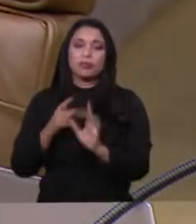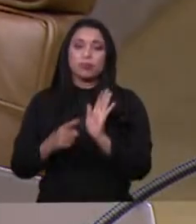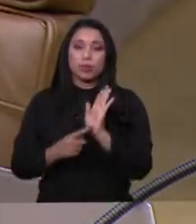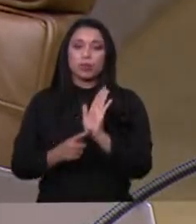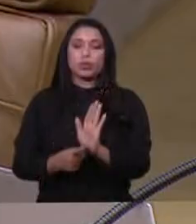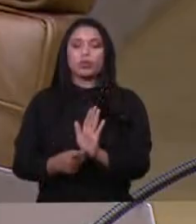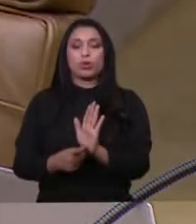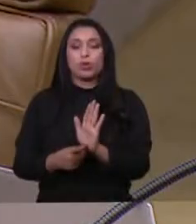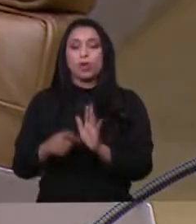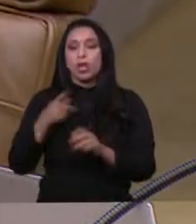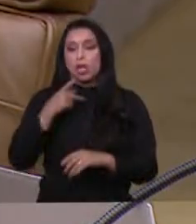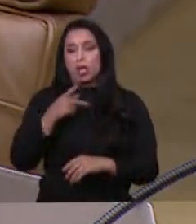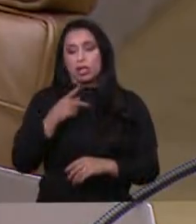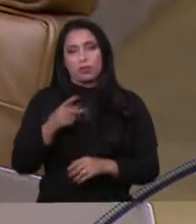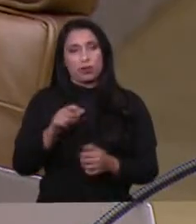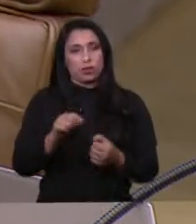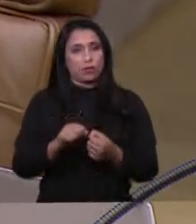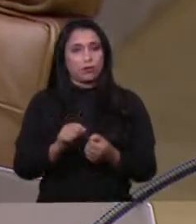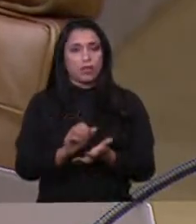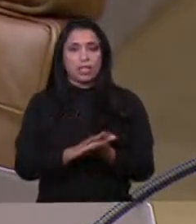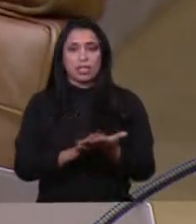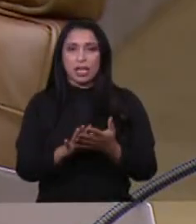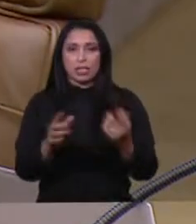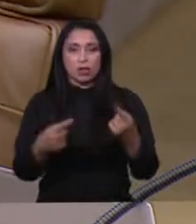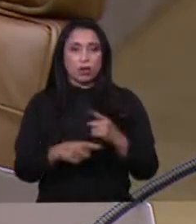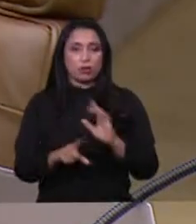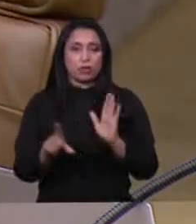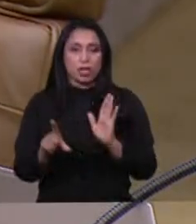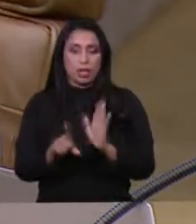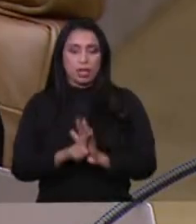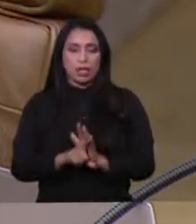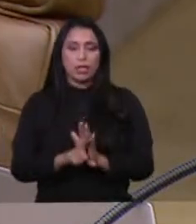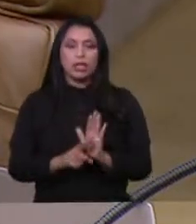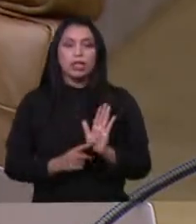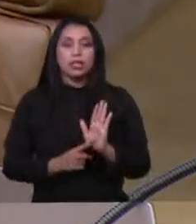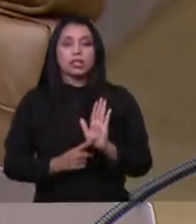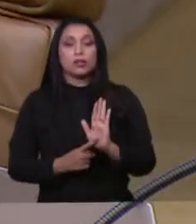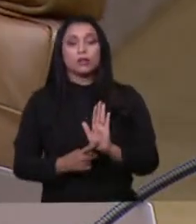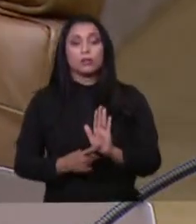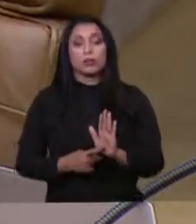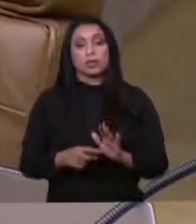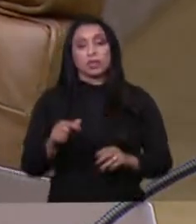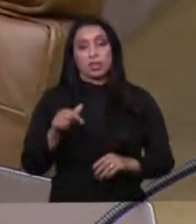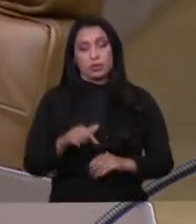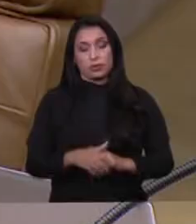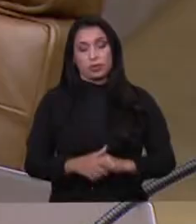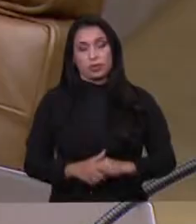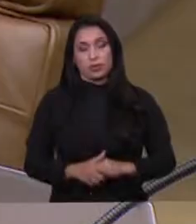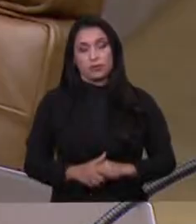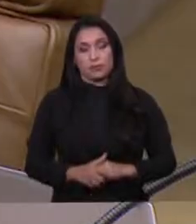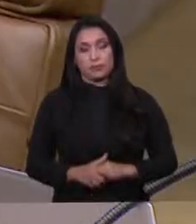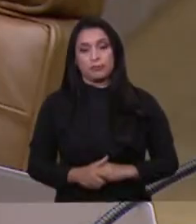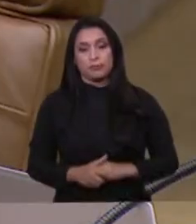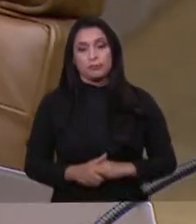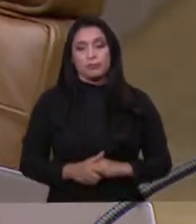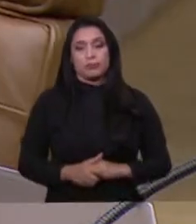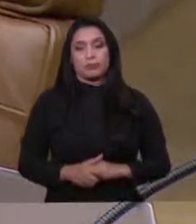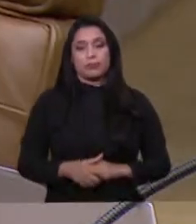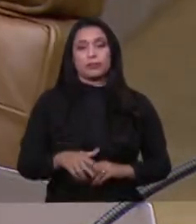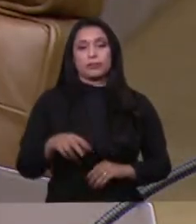se defende dizendo que nada fez de ilegal. Já foi enfatizado aqui, e ainda é o